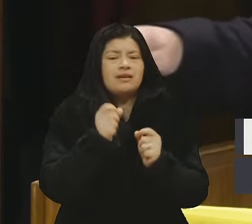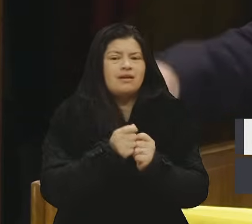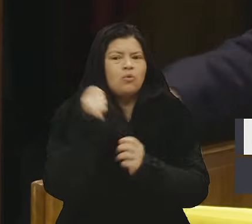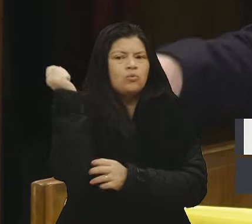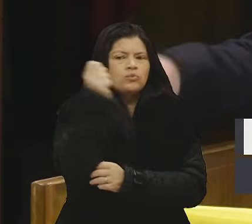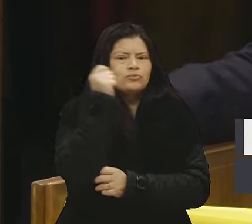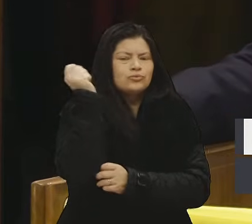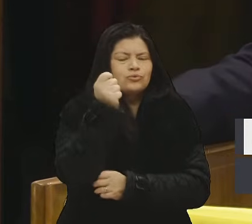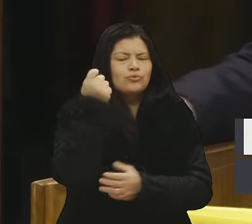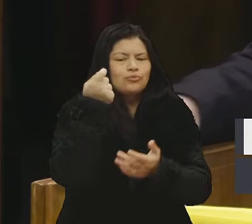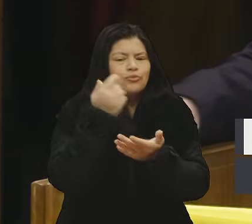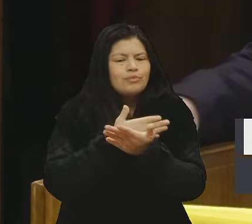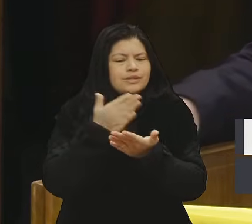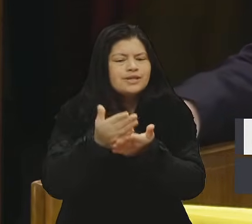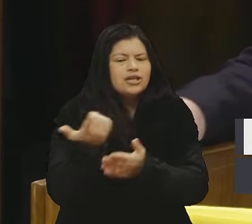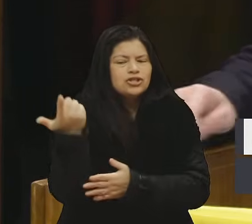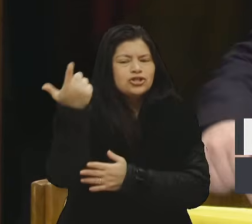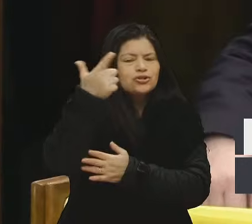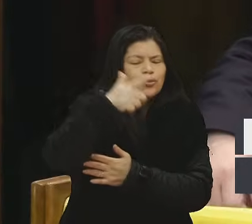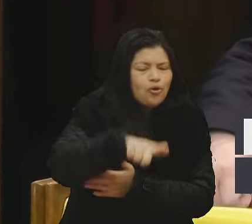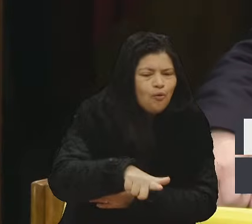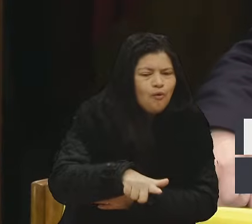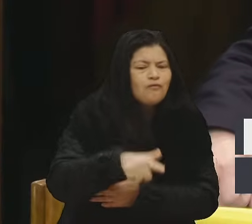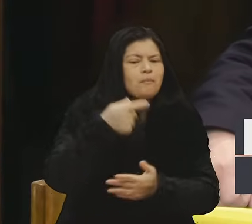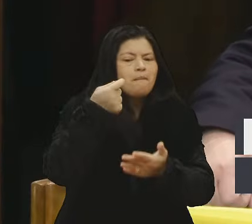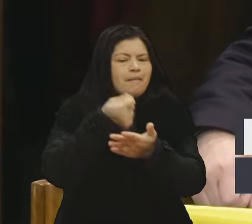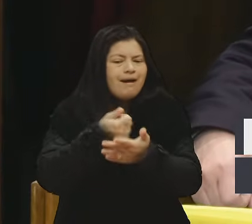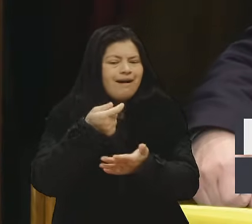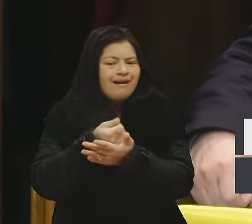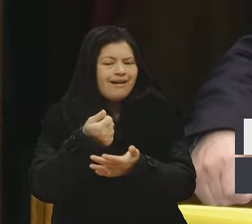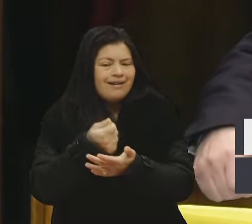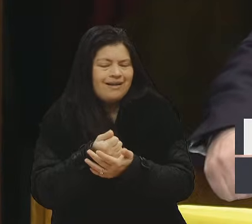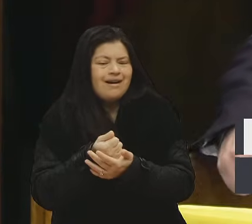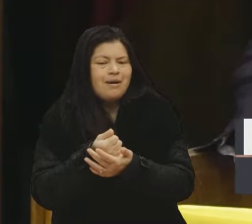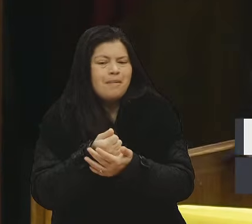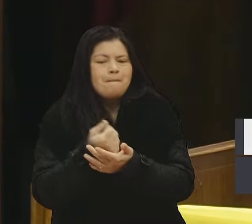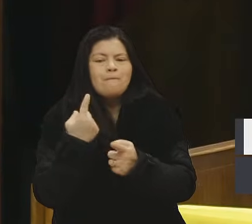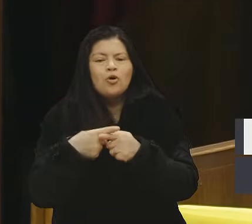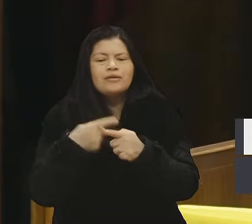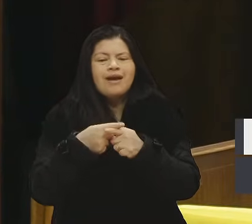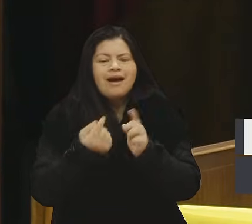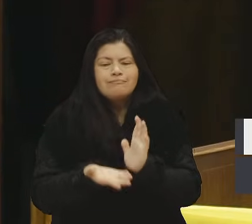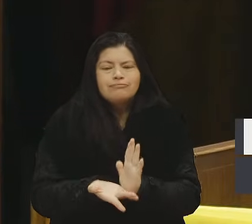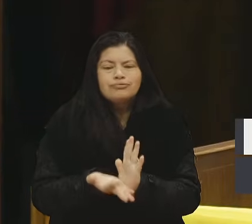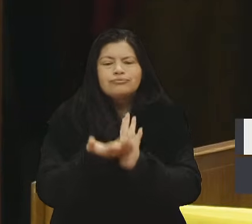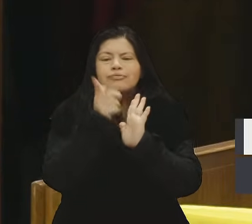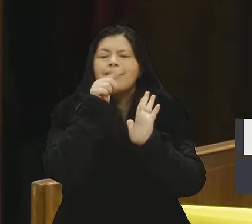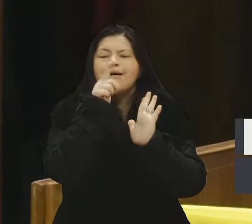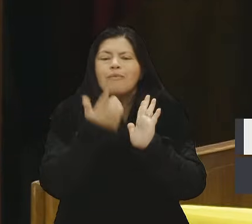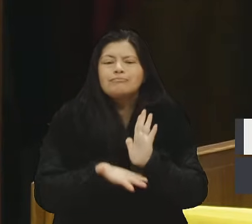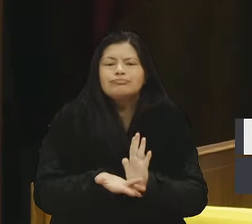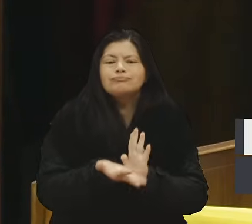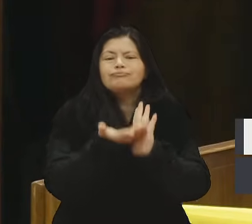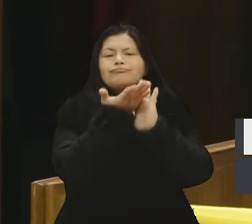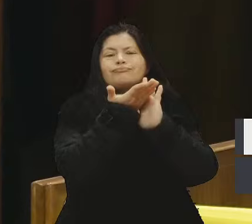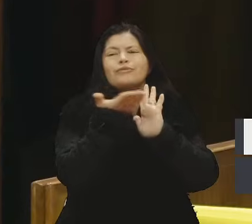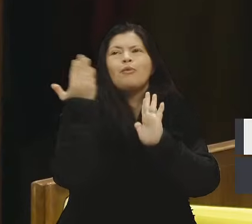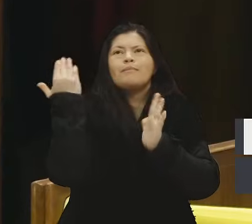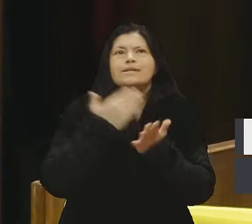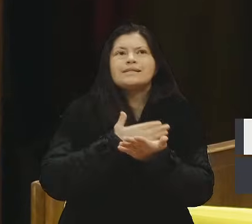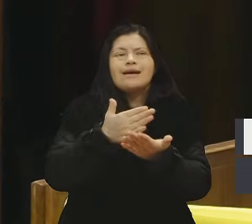a pagar o governo federal por causa da moratória da enchente. O cara simplesmente calculou